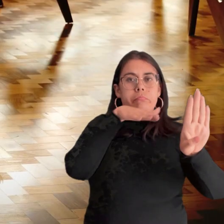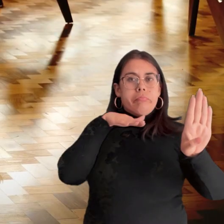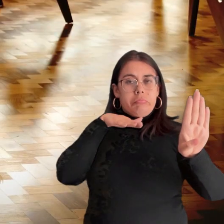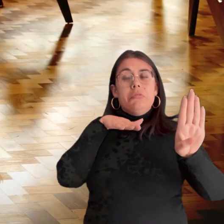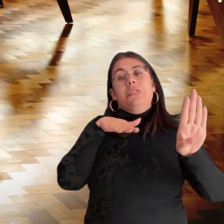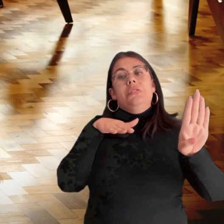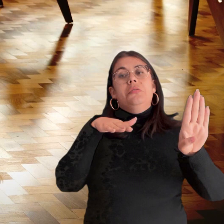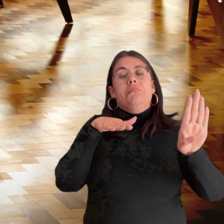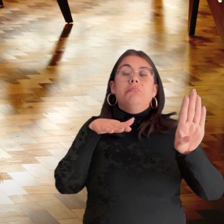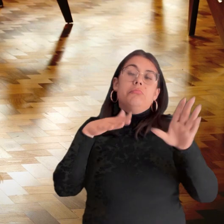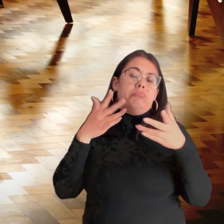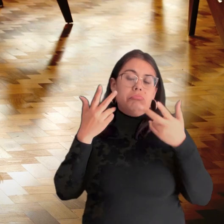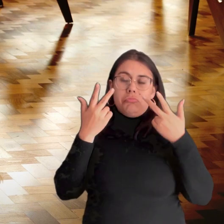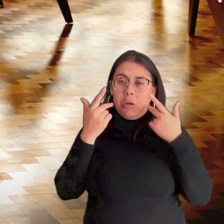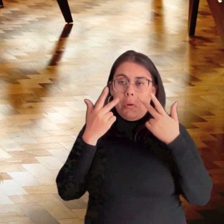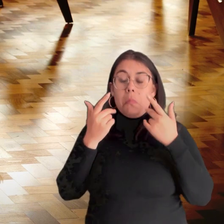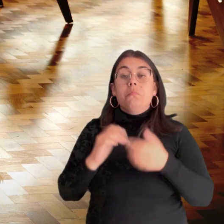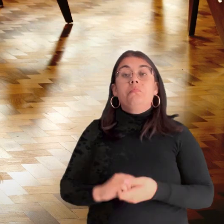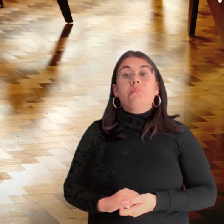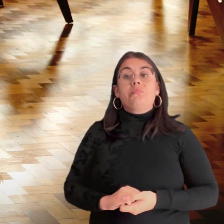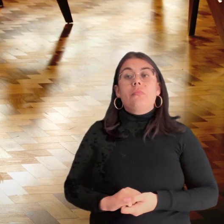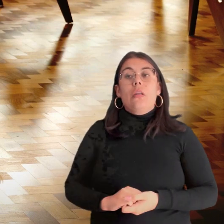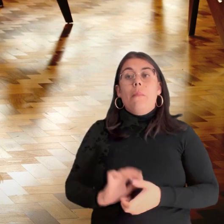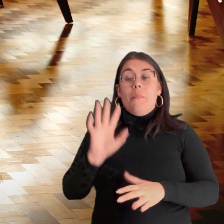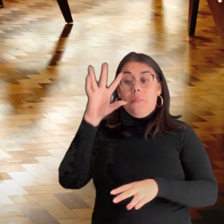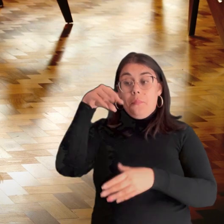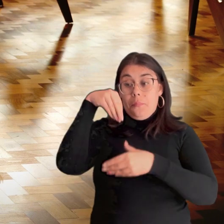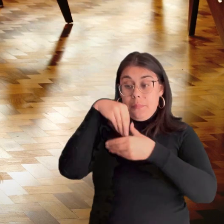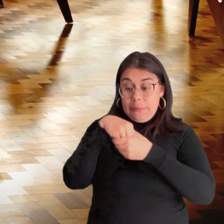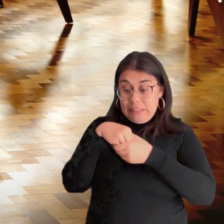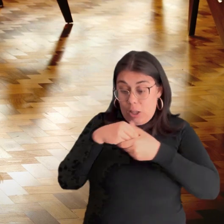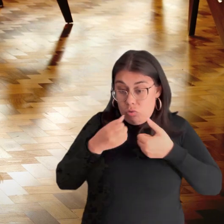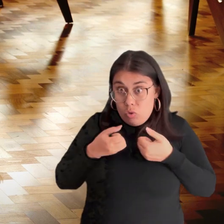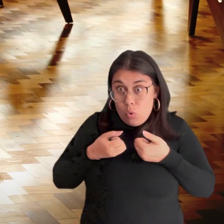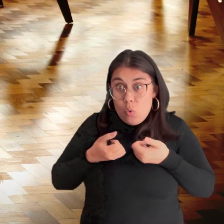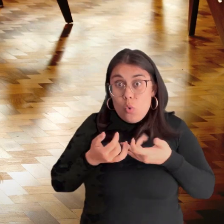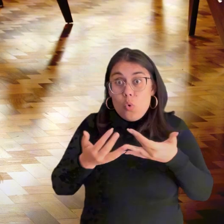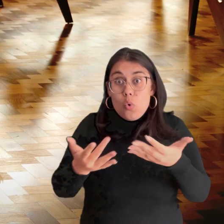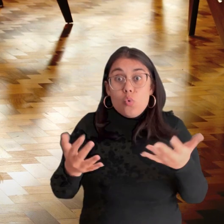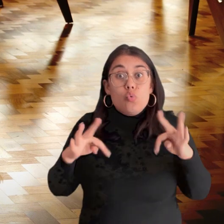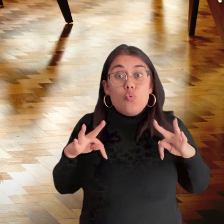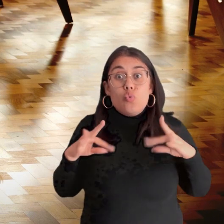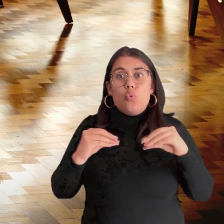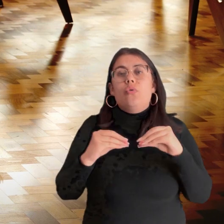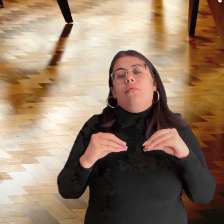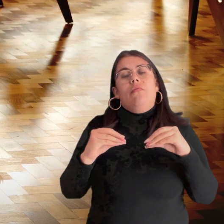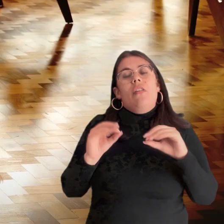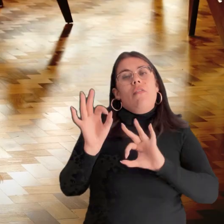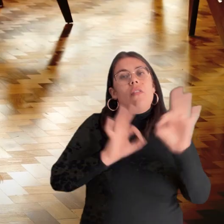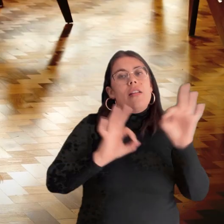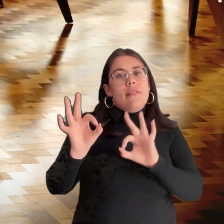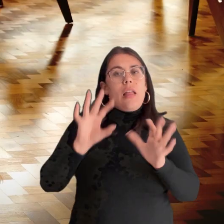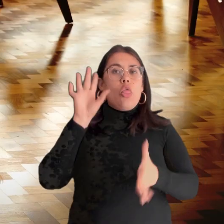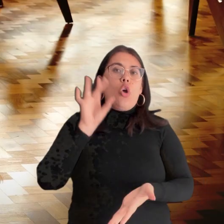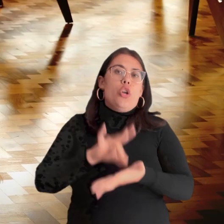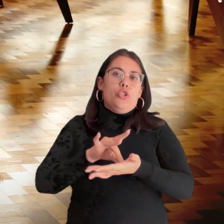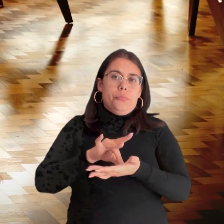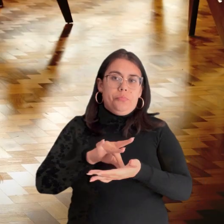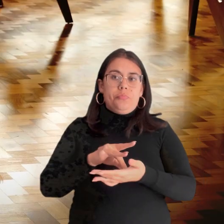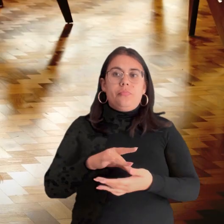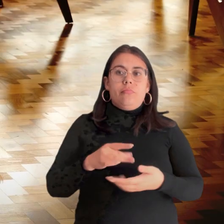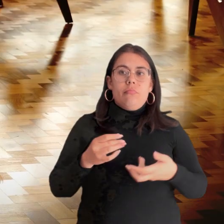internamente, é praticamente o que foi pensado originalmente, que era um grande térreo livre com